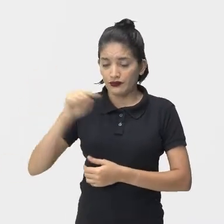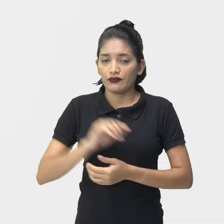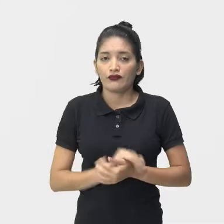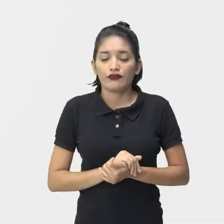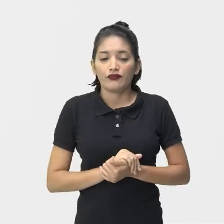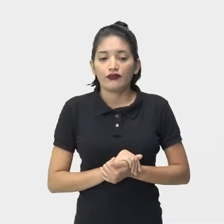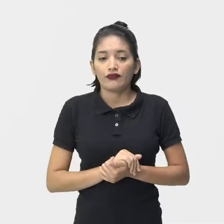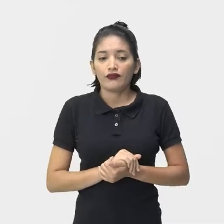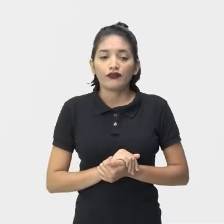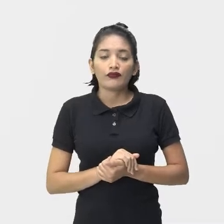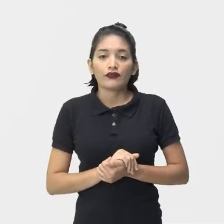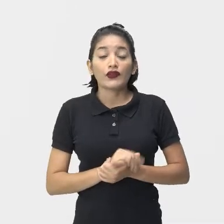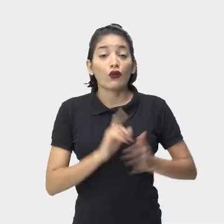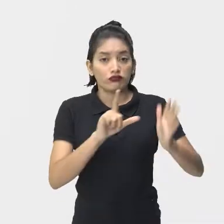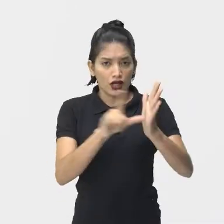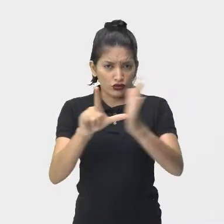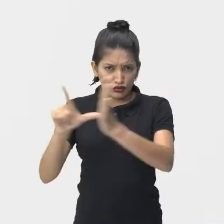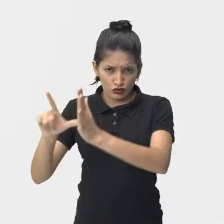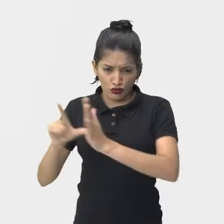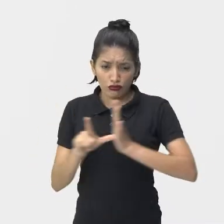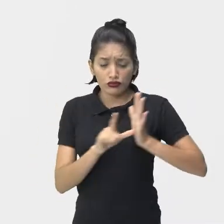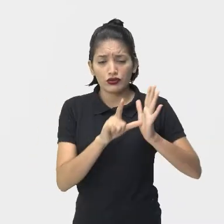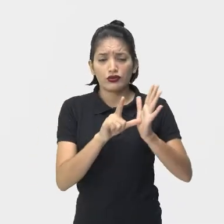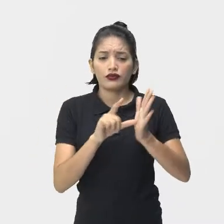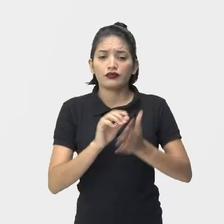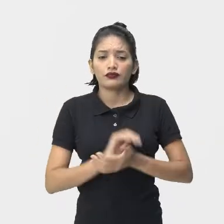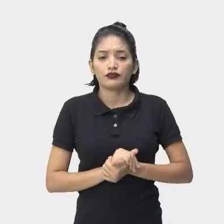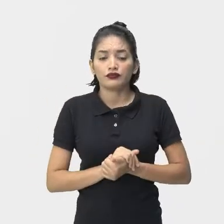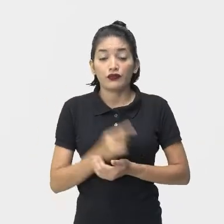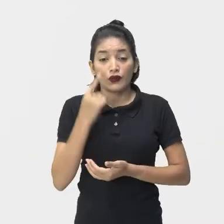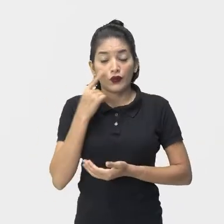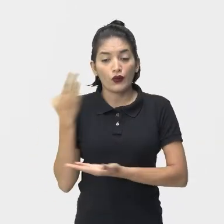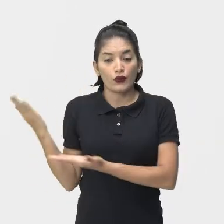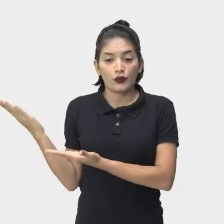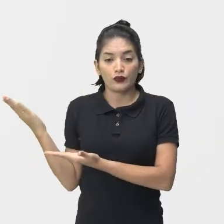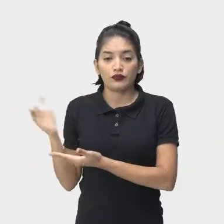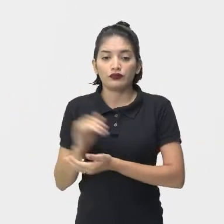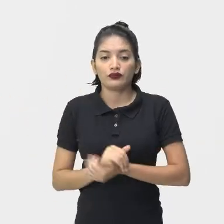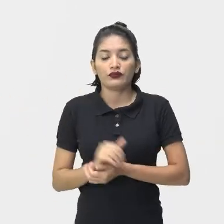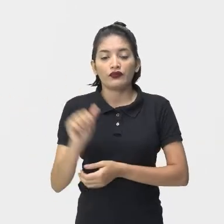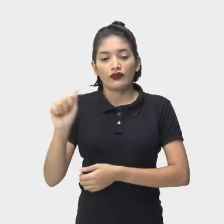Então, las tiendas, vou colocar aqui,